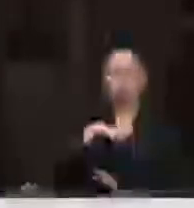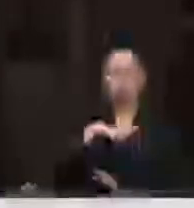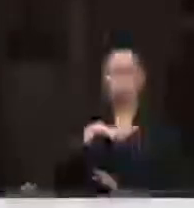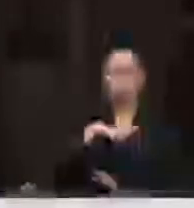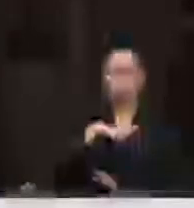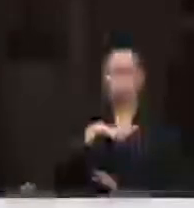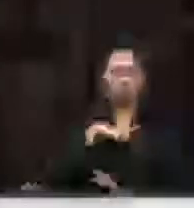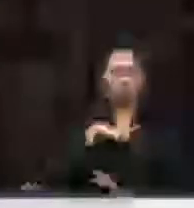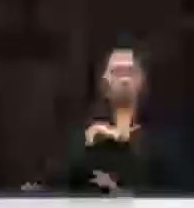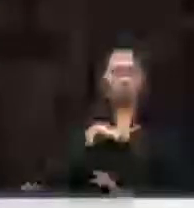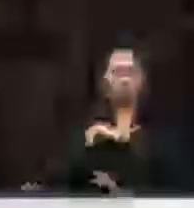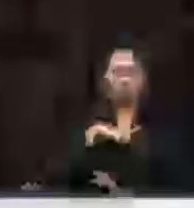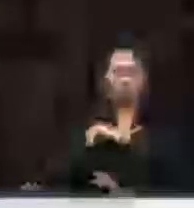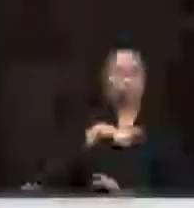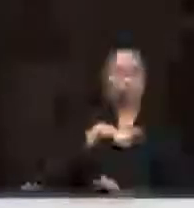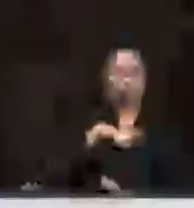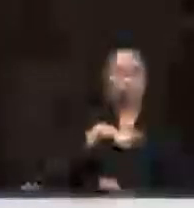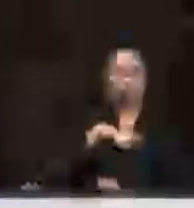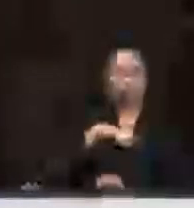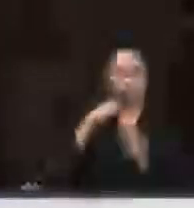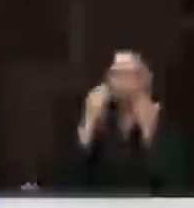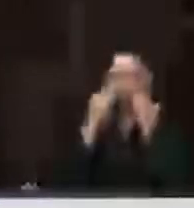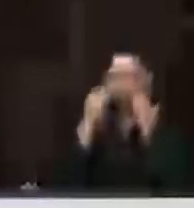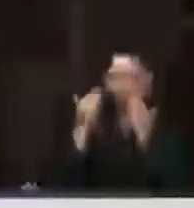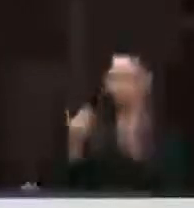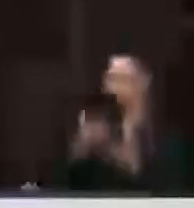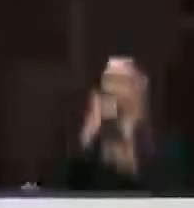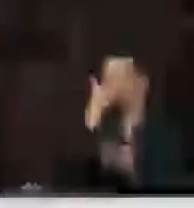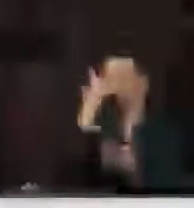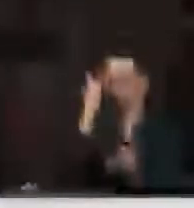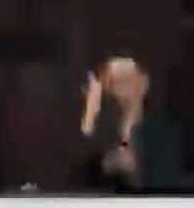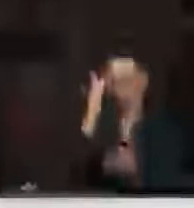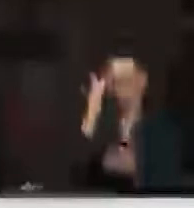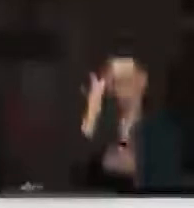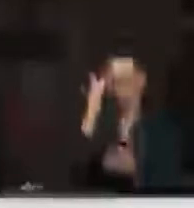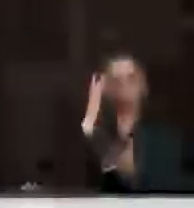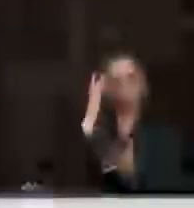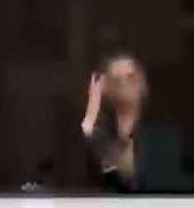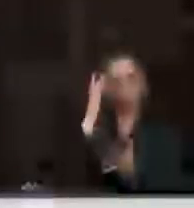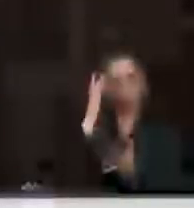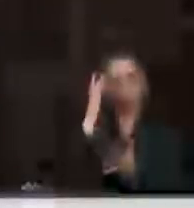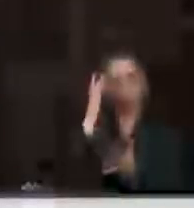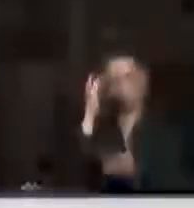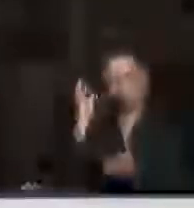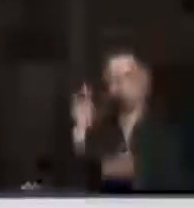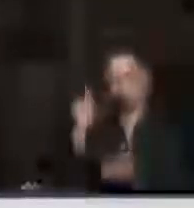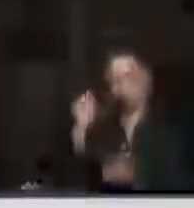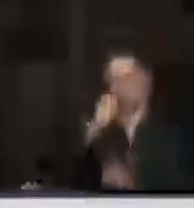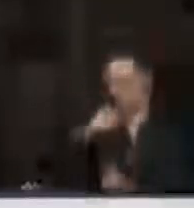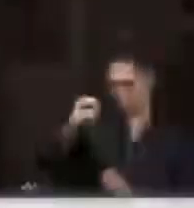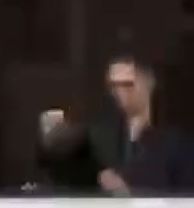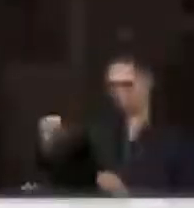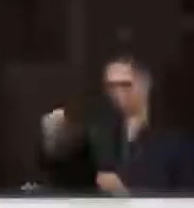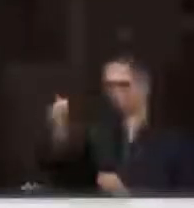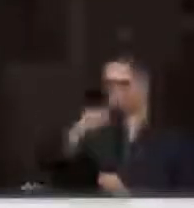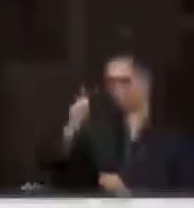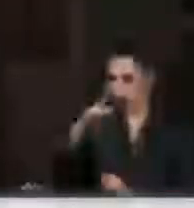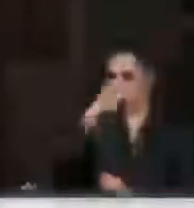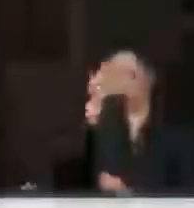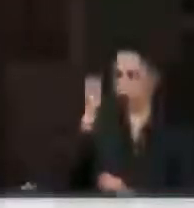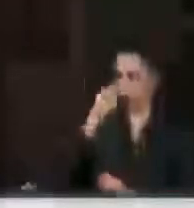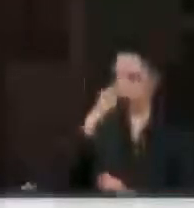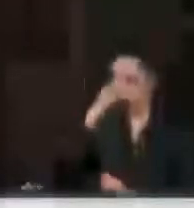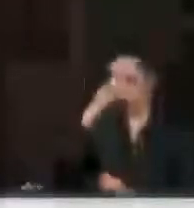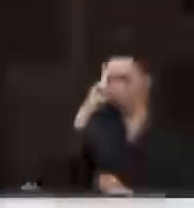que atribua a prática criminosa aos verdadeiros mandantes e executores. Não é